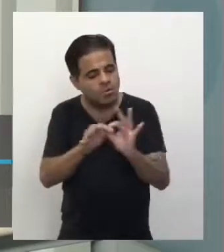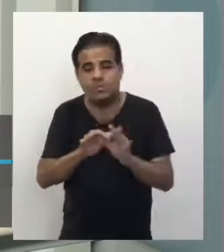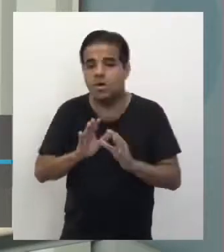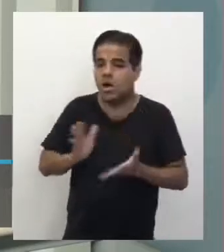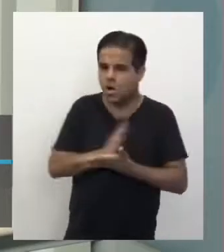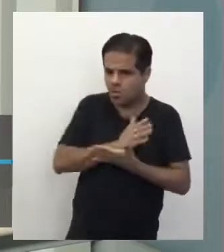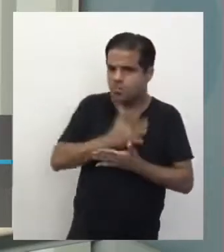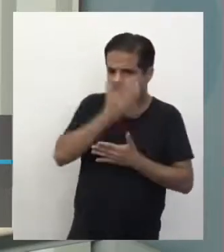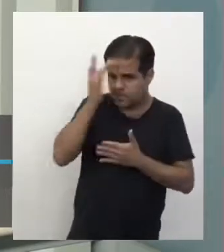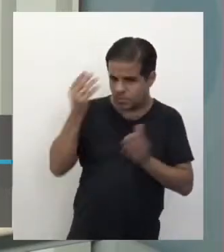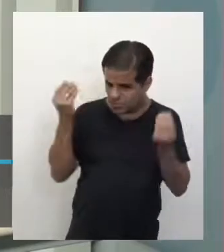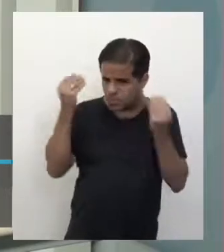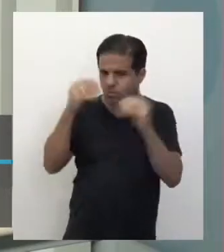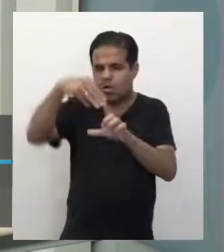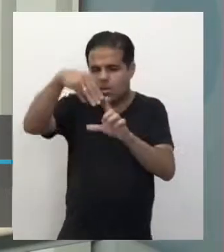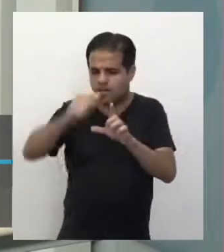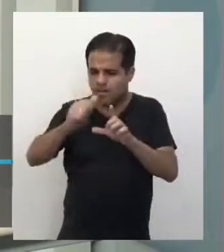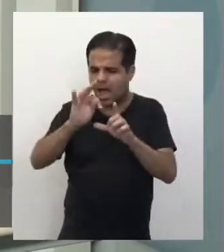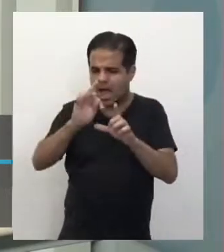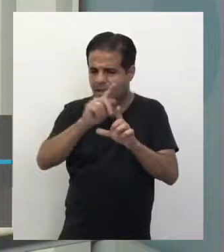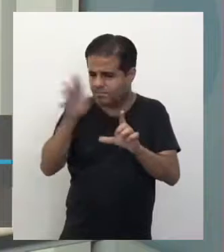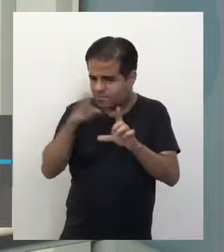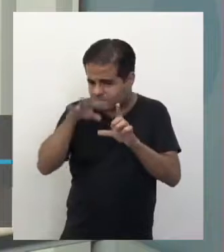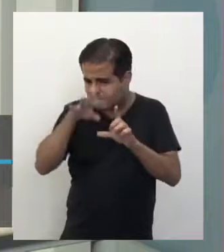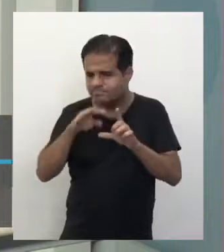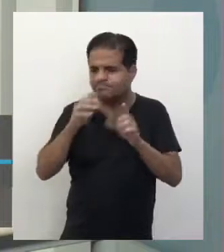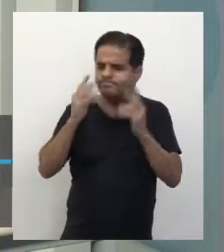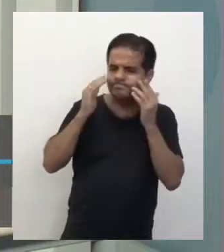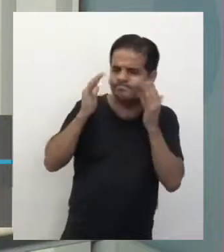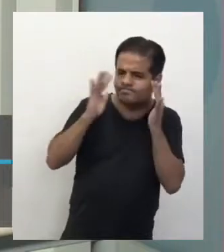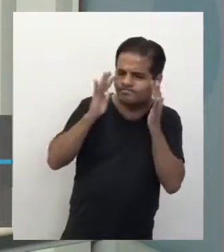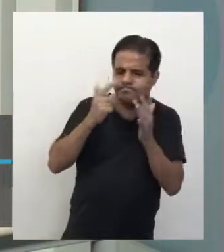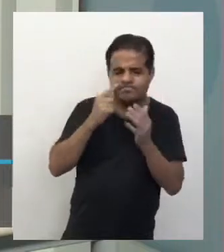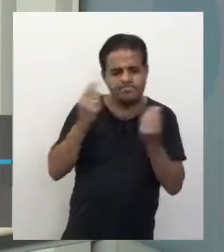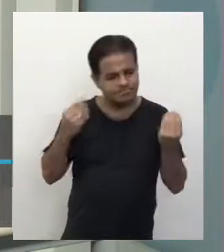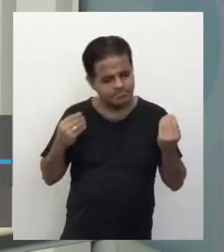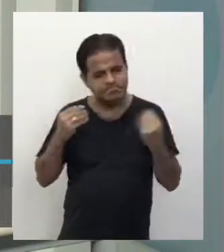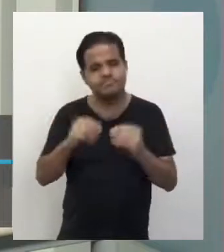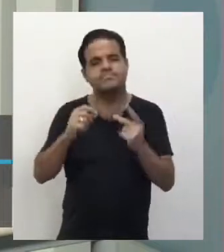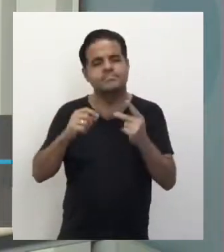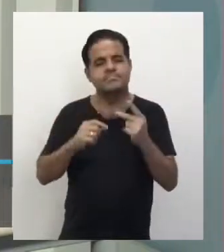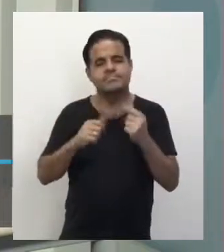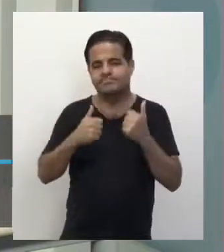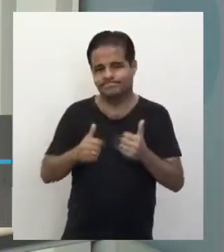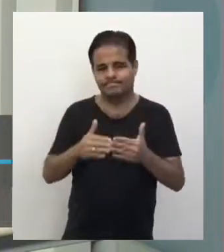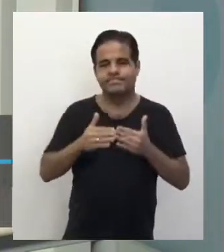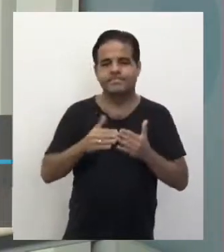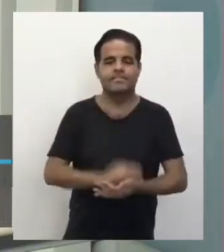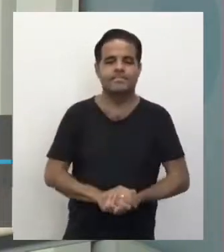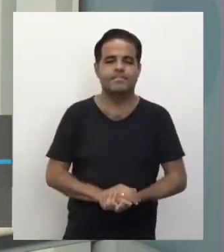colocou Matrix aí com a primeira imagem. Vamos perceber aí o que vocês colocam, a segunda imagem, por favor.